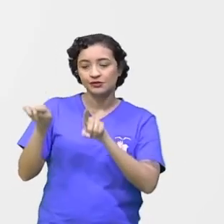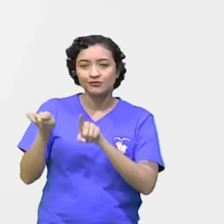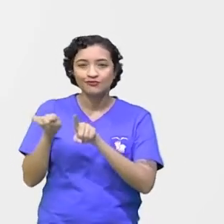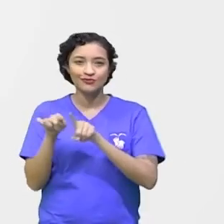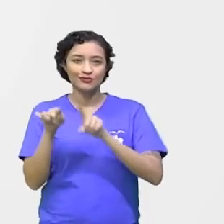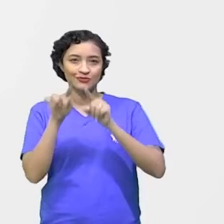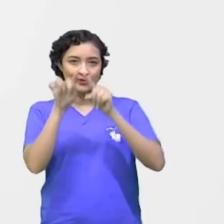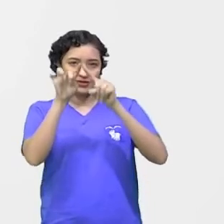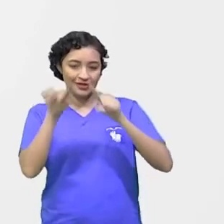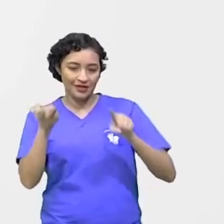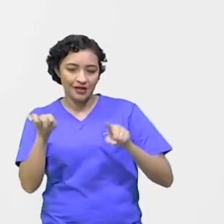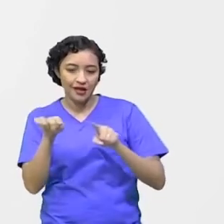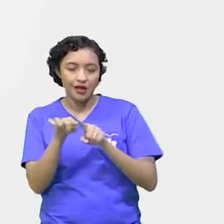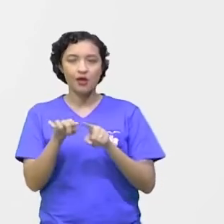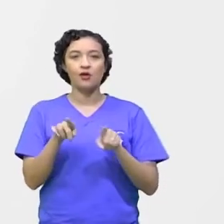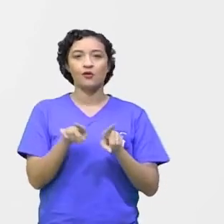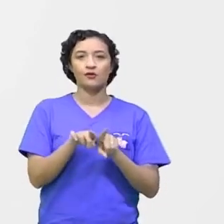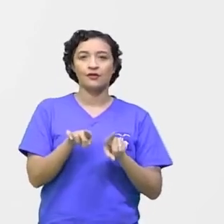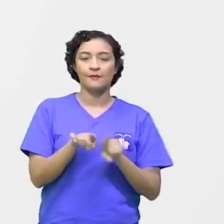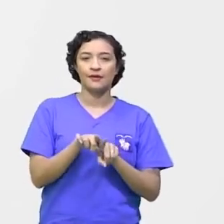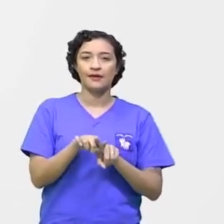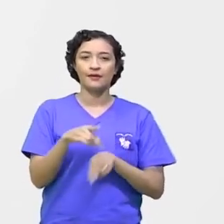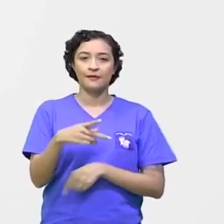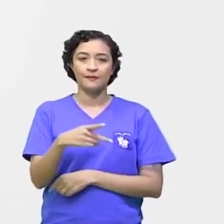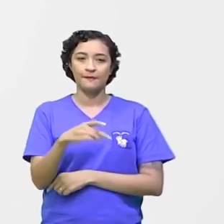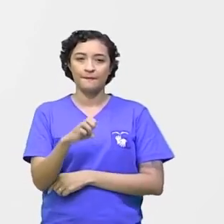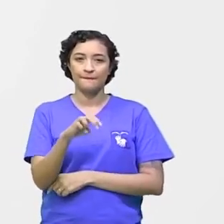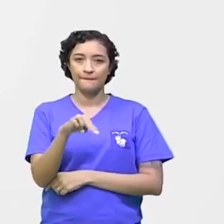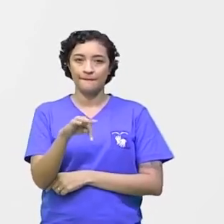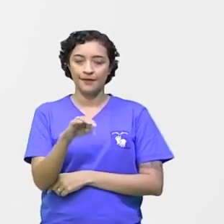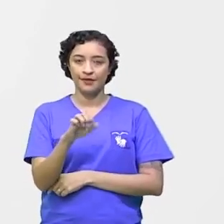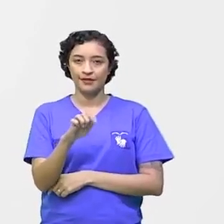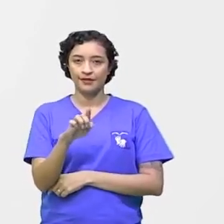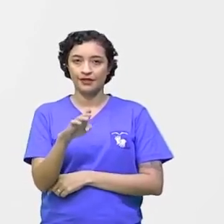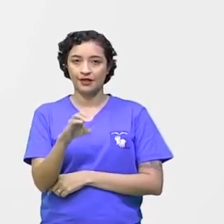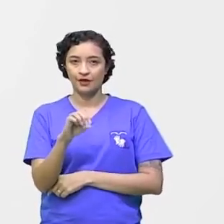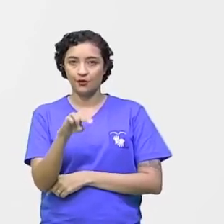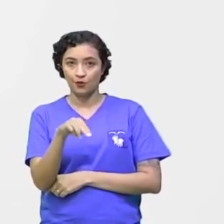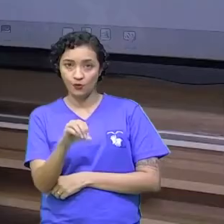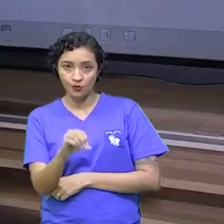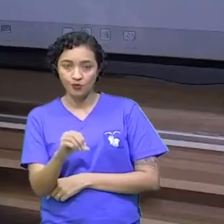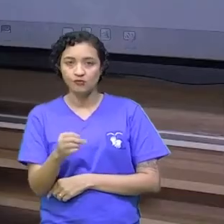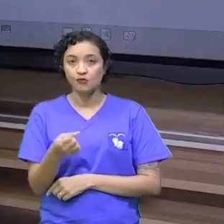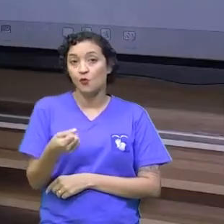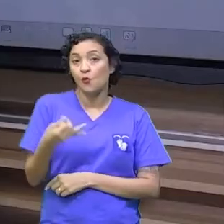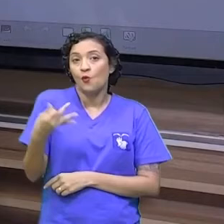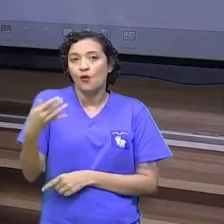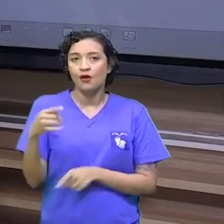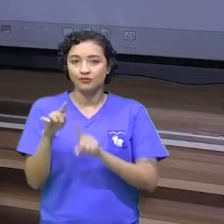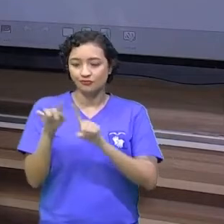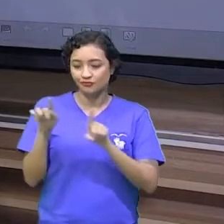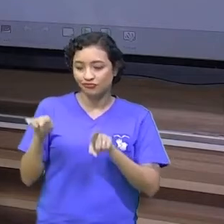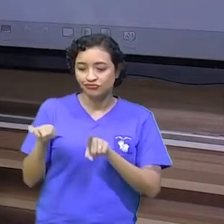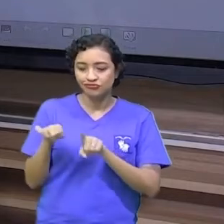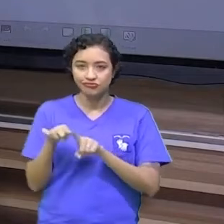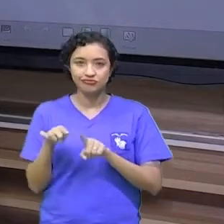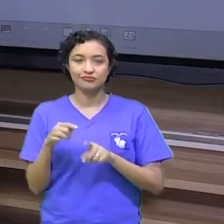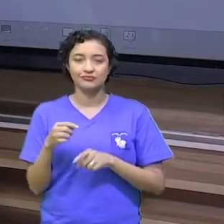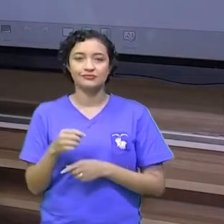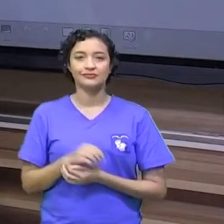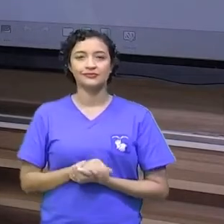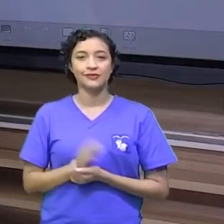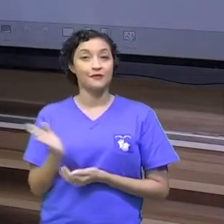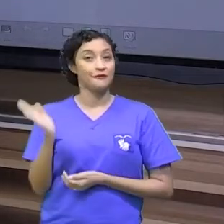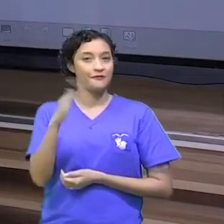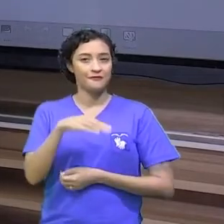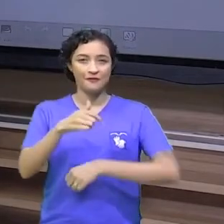triângulo, quadrilátero e pentágono, de acordo com o número de lados. Muito bem, então